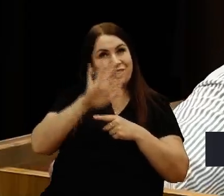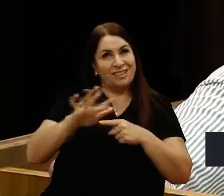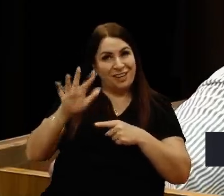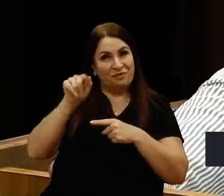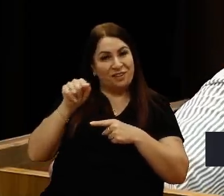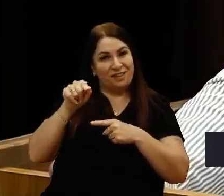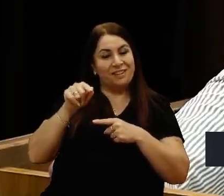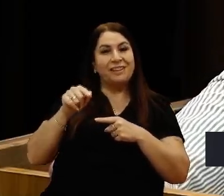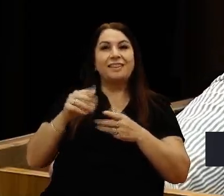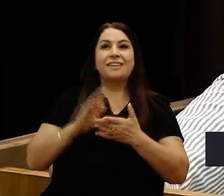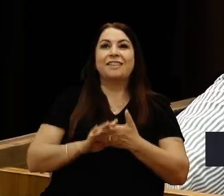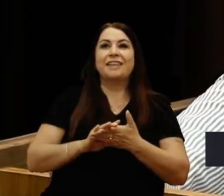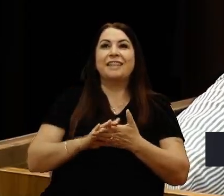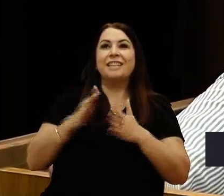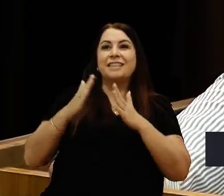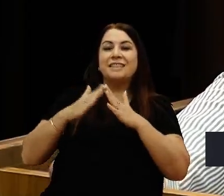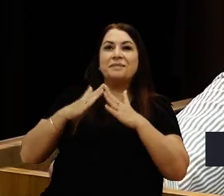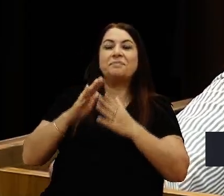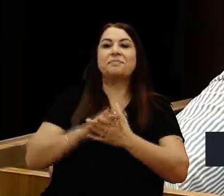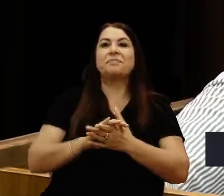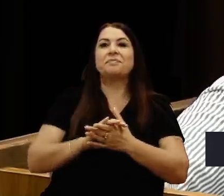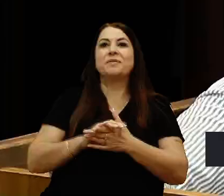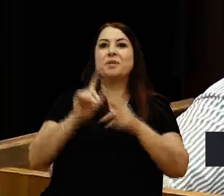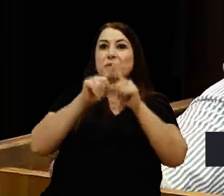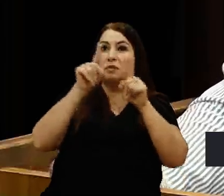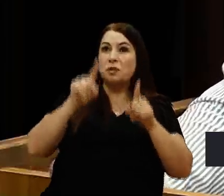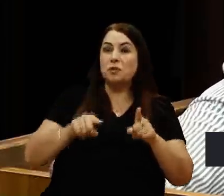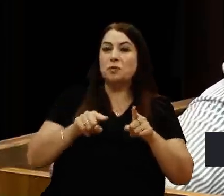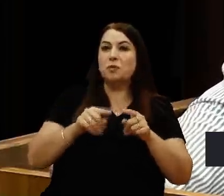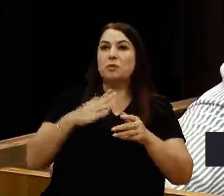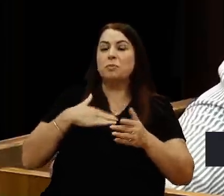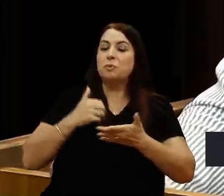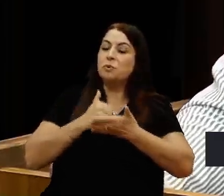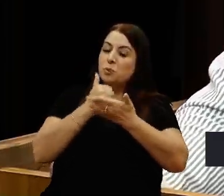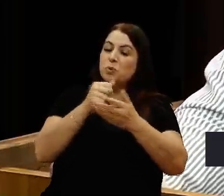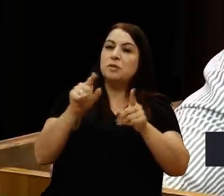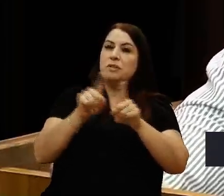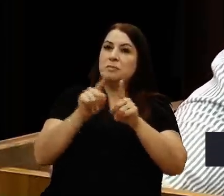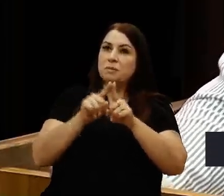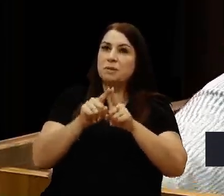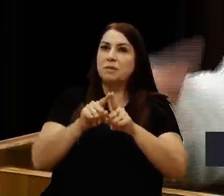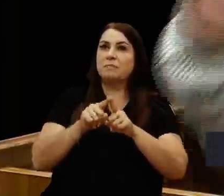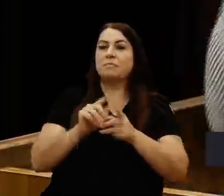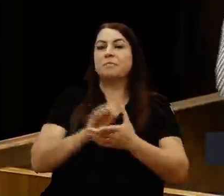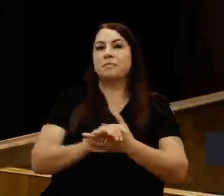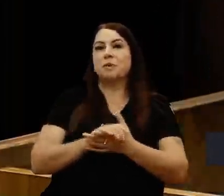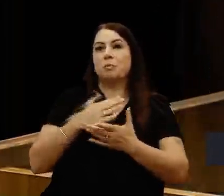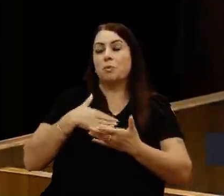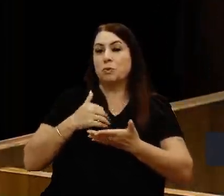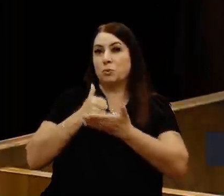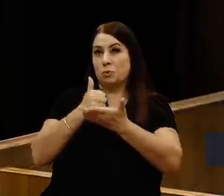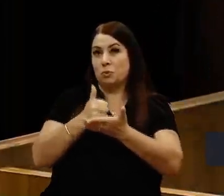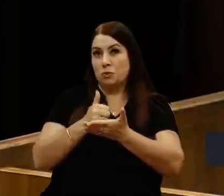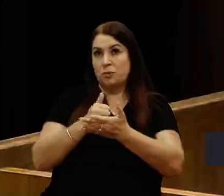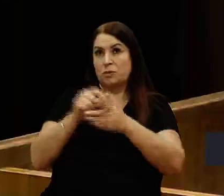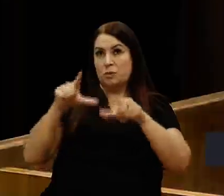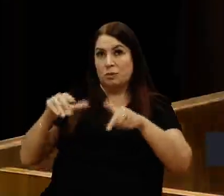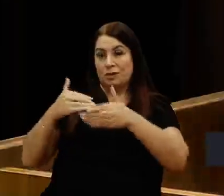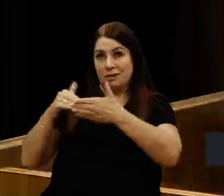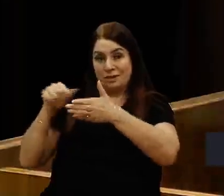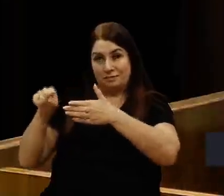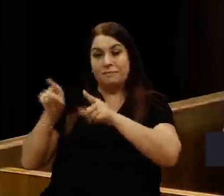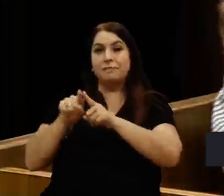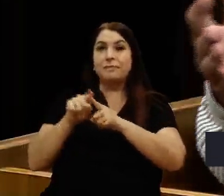diretor-geral dessa casa, os servidores, aos meus assessores também, eu não citei, mas os meus assessores do gabinete. Esse